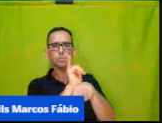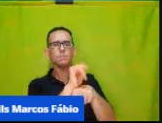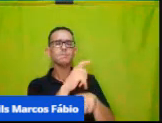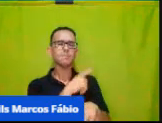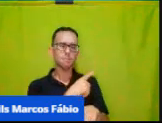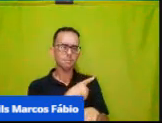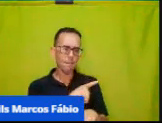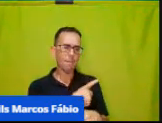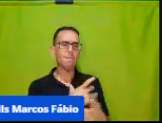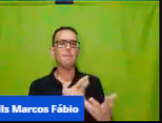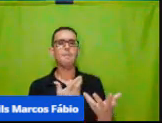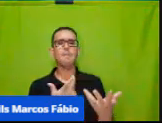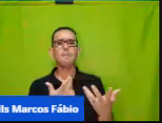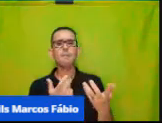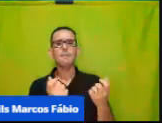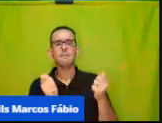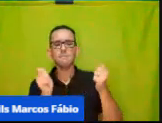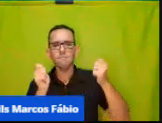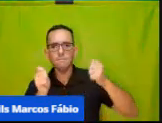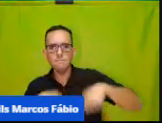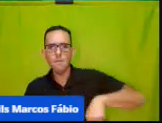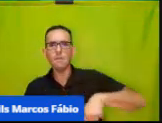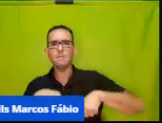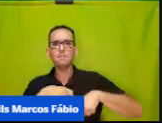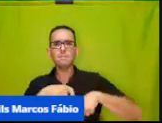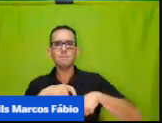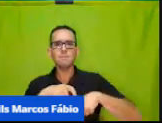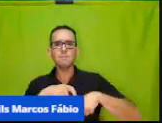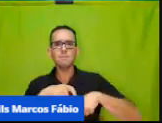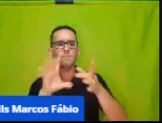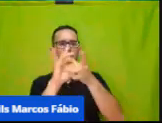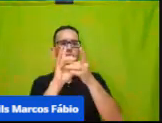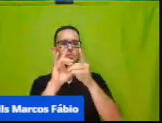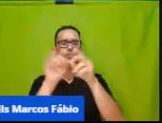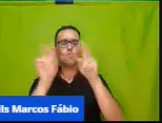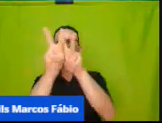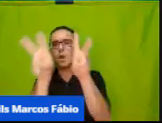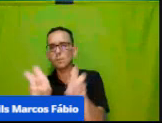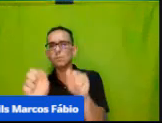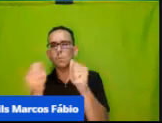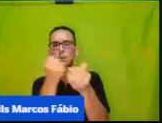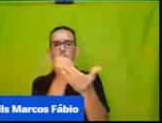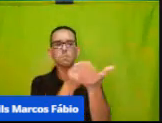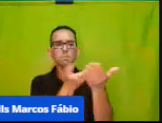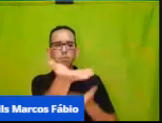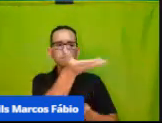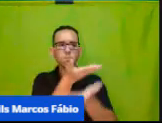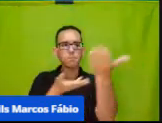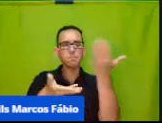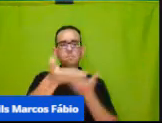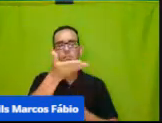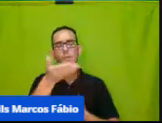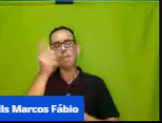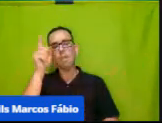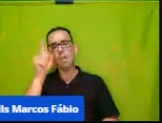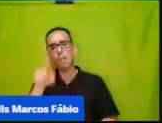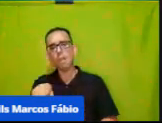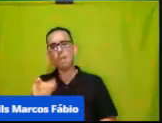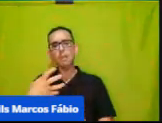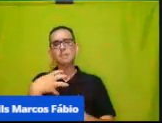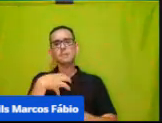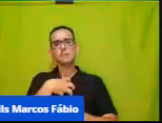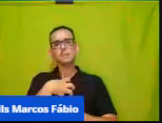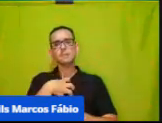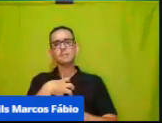YouTube que abordam algum tipo de assunto e eu acabo compartilhando. Então, tem sido essa a